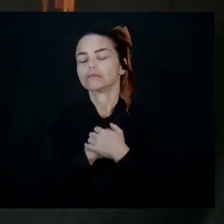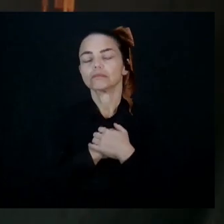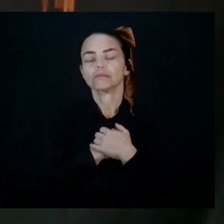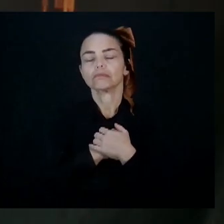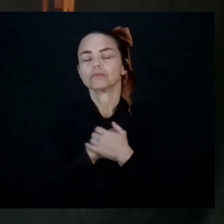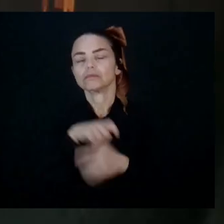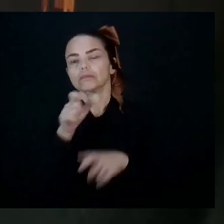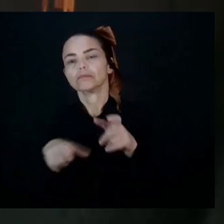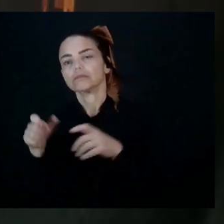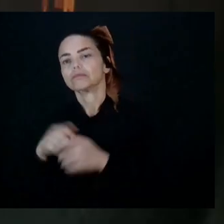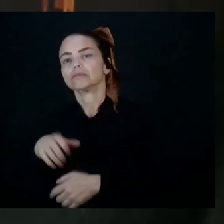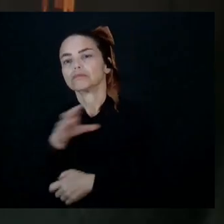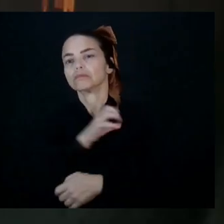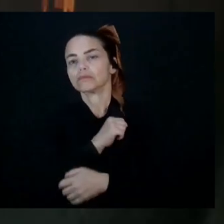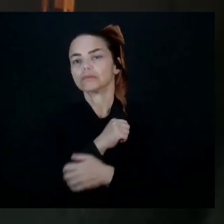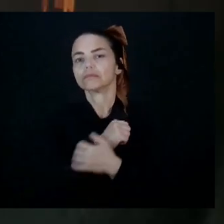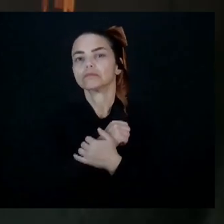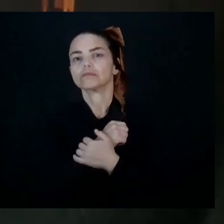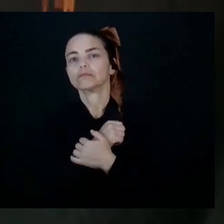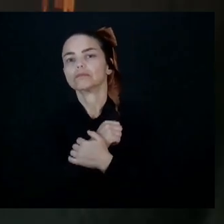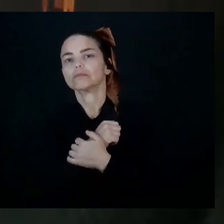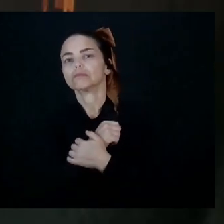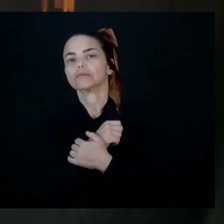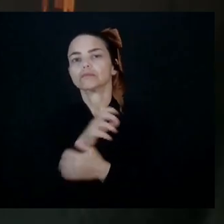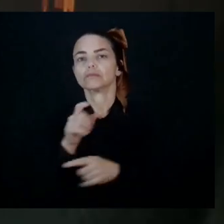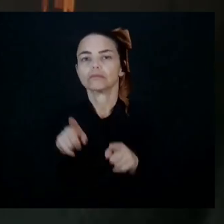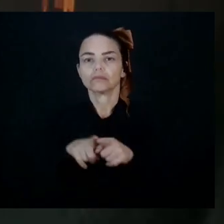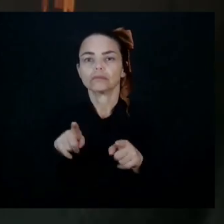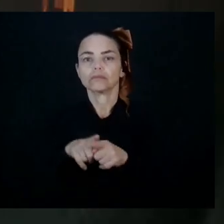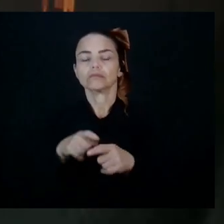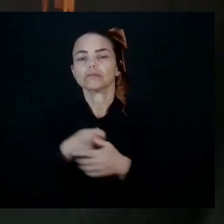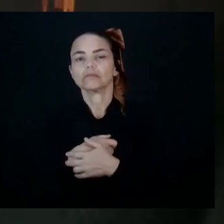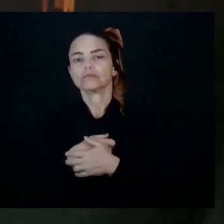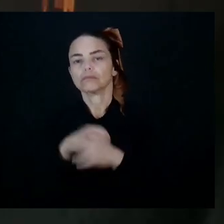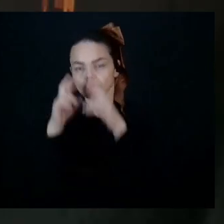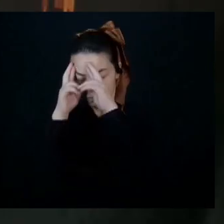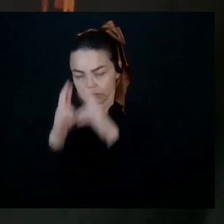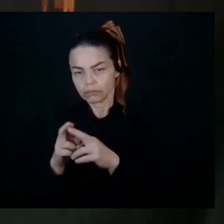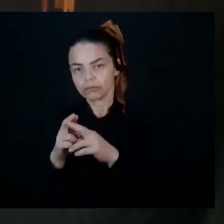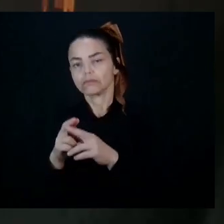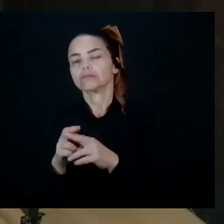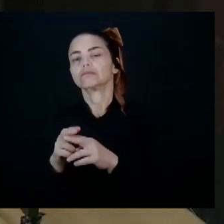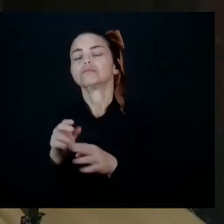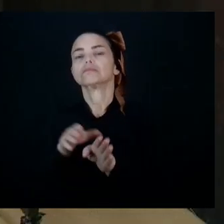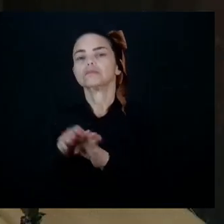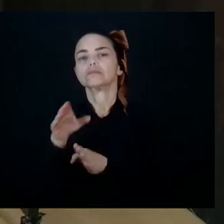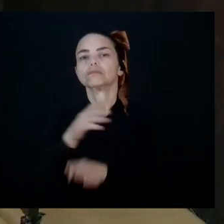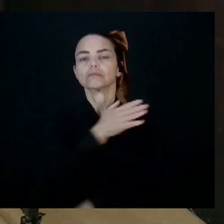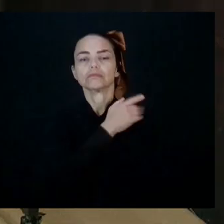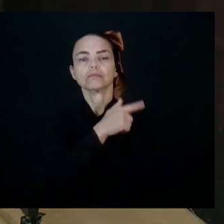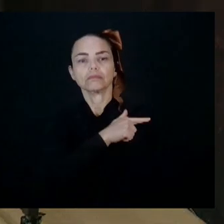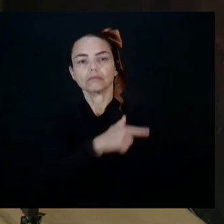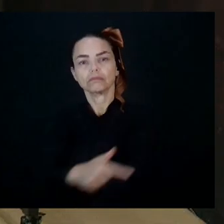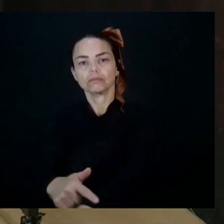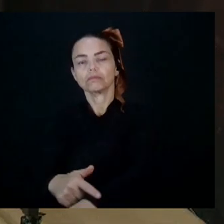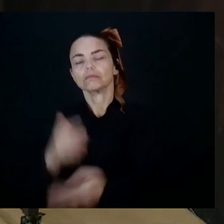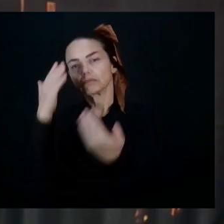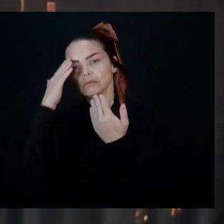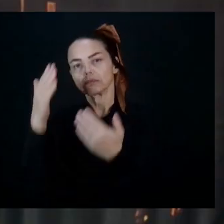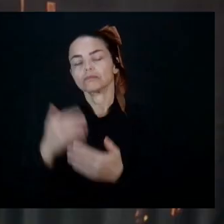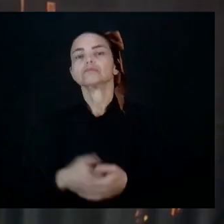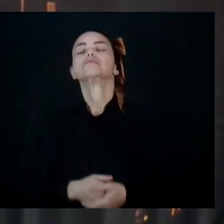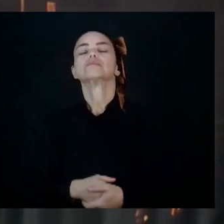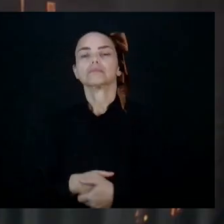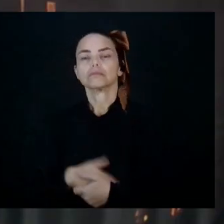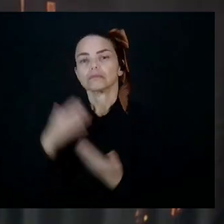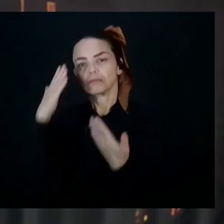nos amam e que a gente ama também com muito respeito, com muita educação. Professor, muito obrigada, viu? Eu que